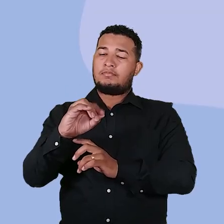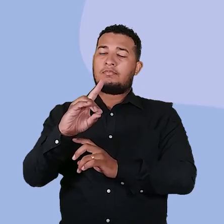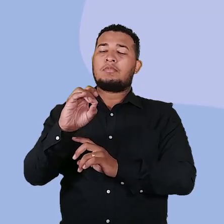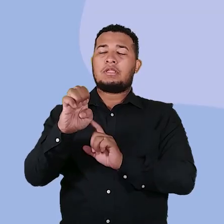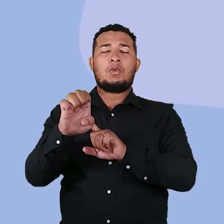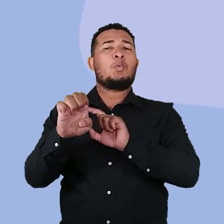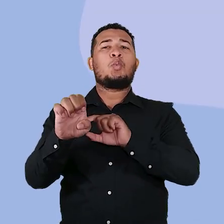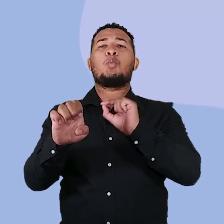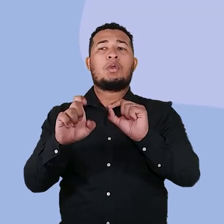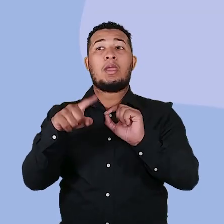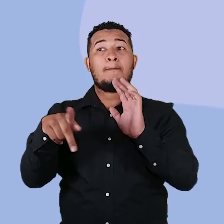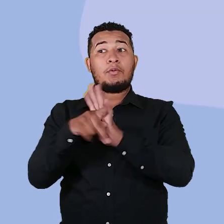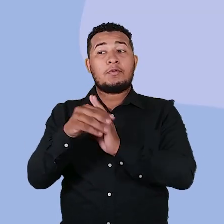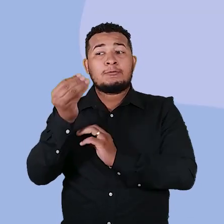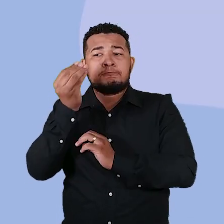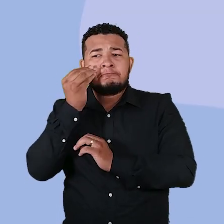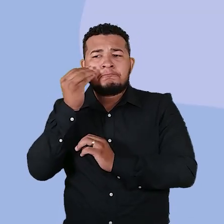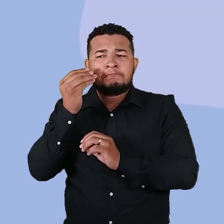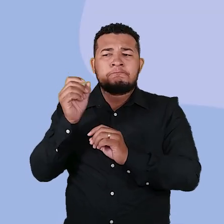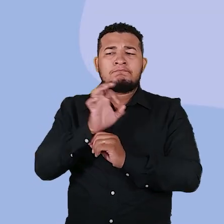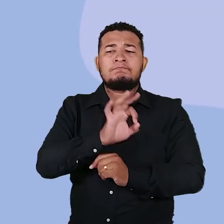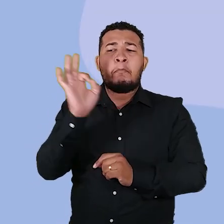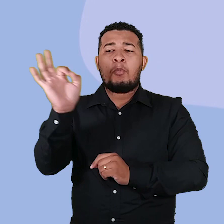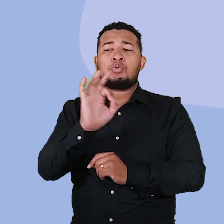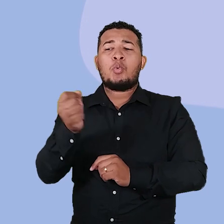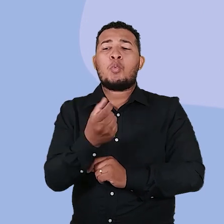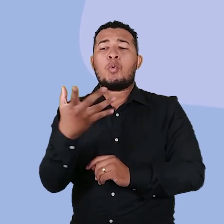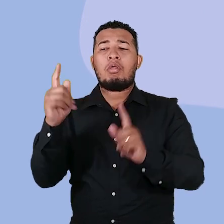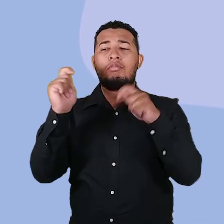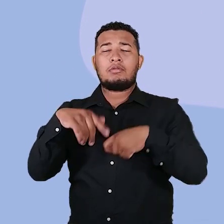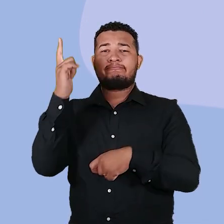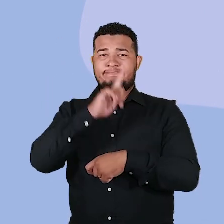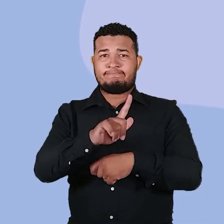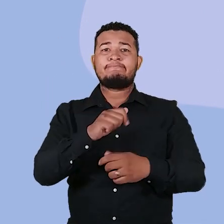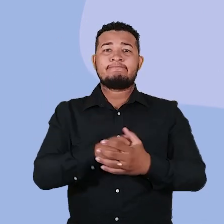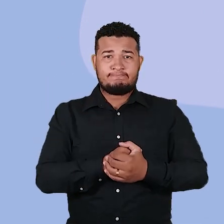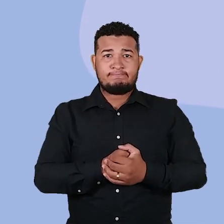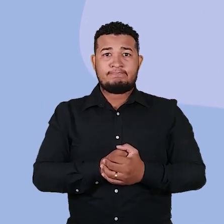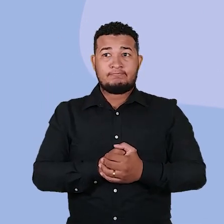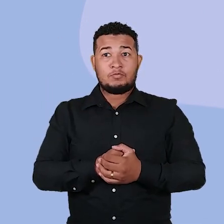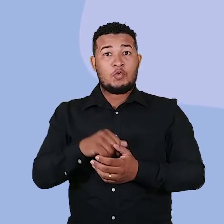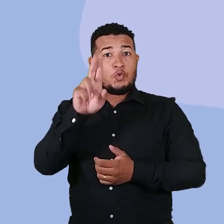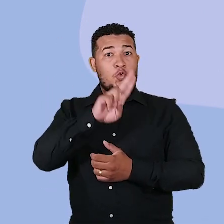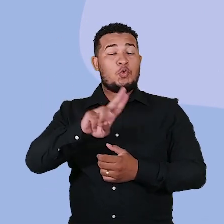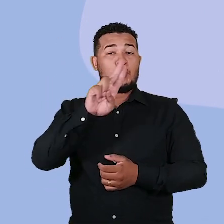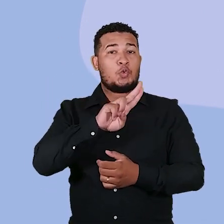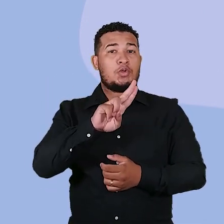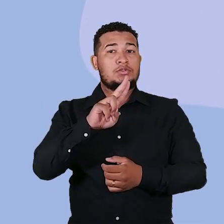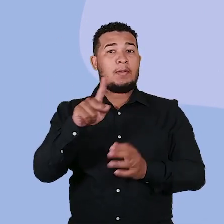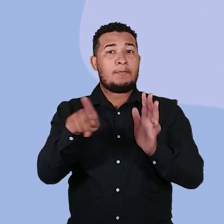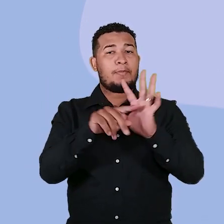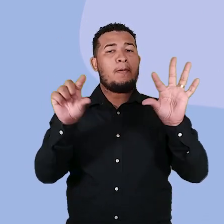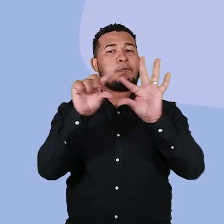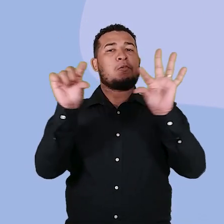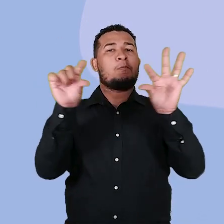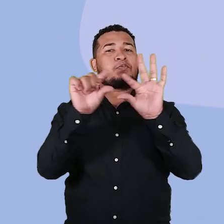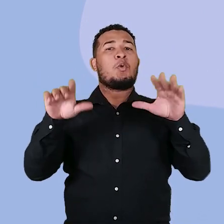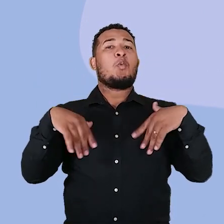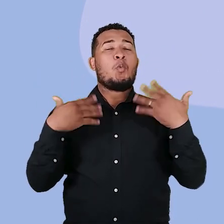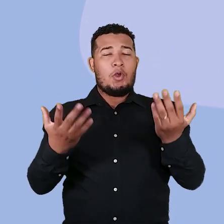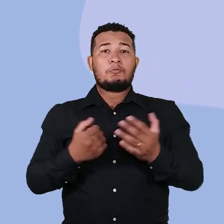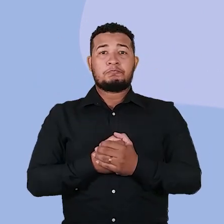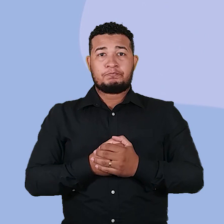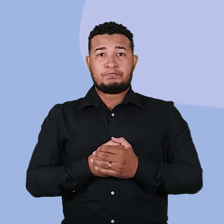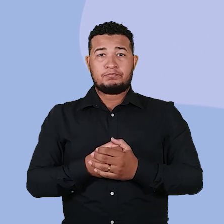estuda as chances de um determinado evento acontecer e usamos as seguintes